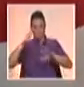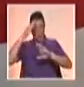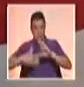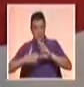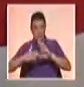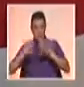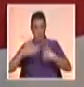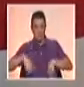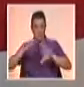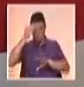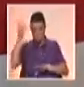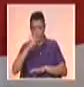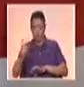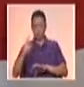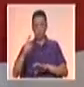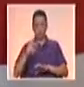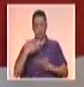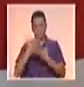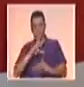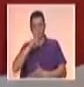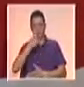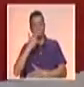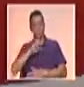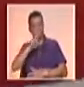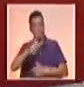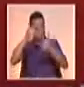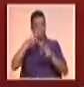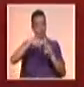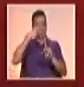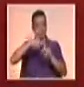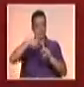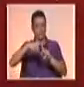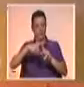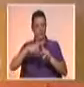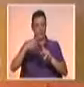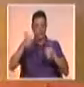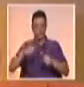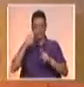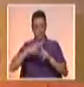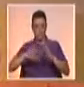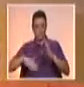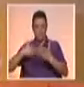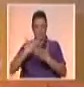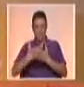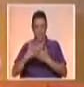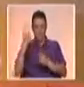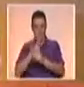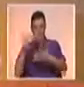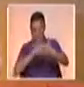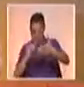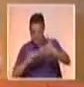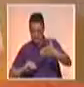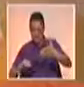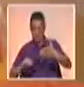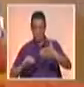Primeiro caso. Os professores, tive uma boa resposta da parte dos professores. Portanto, foi bom. Estão a dar muito mais coisas escritas.